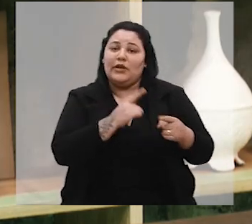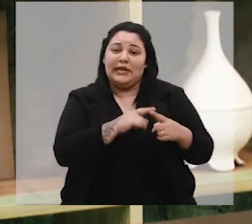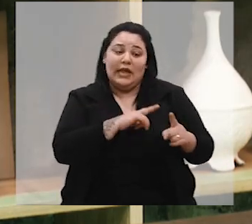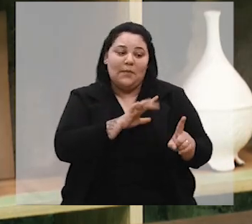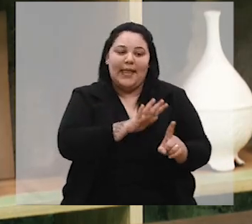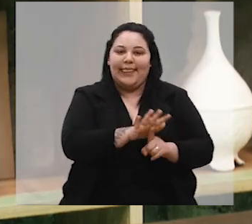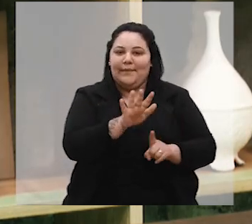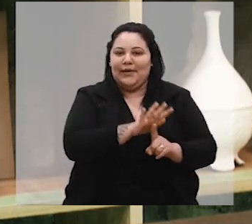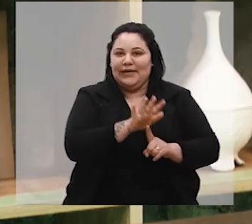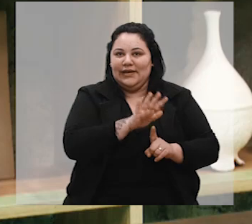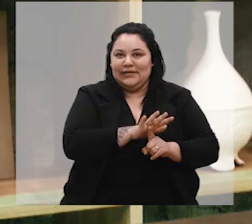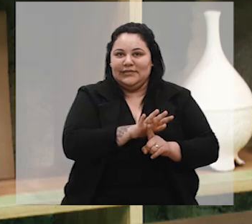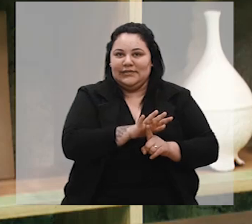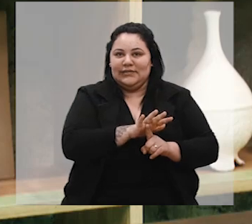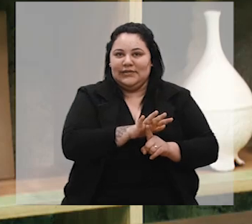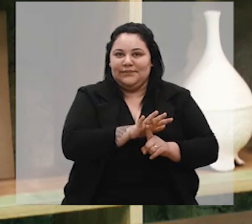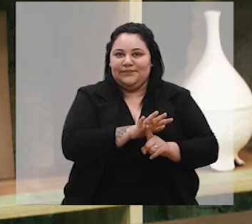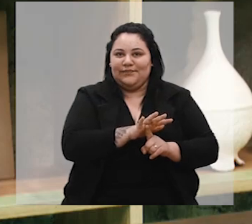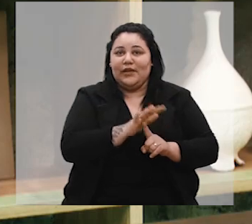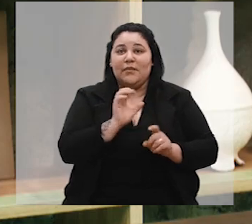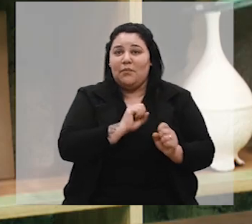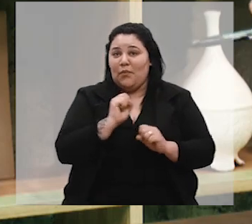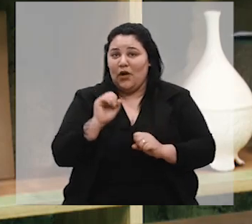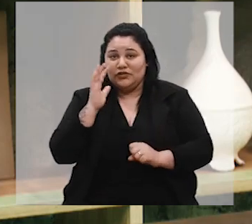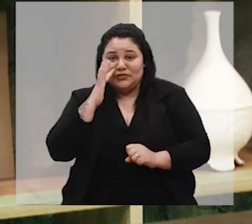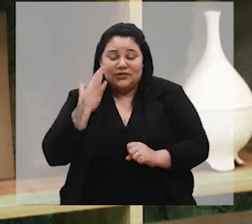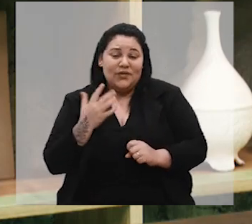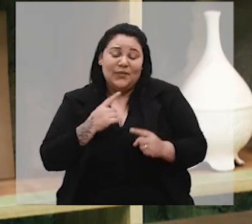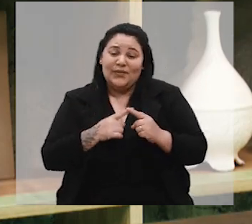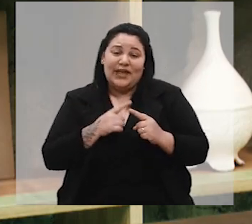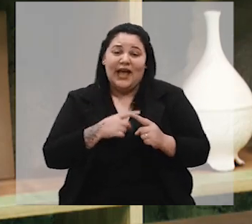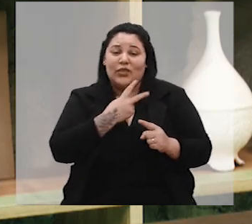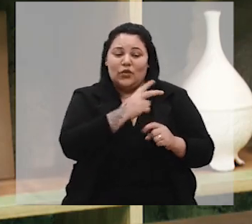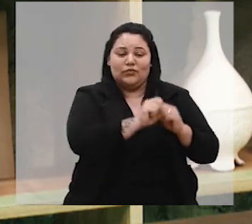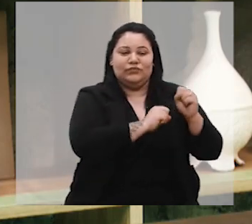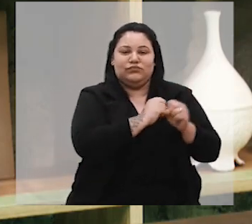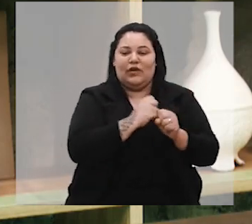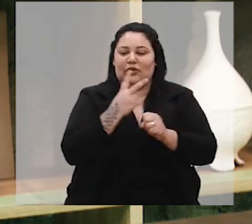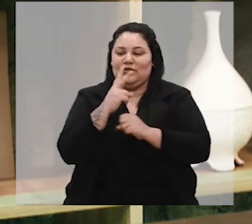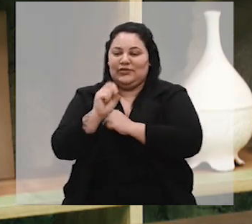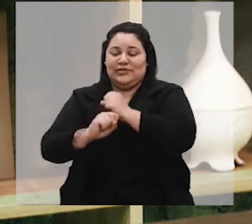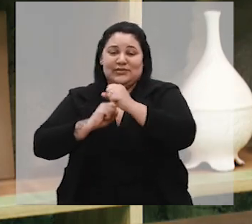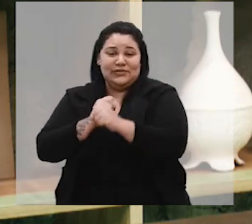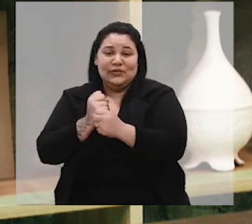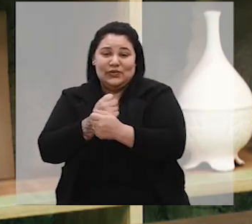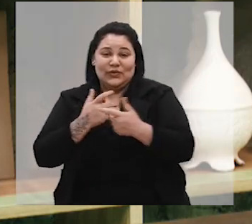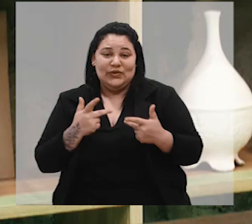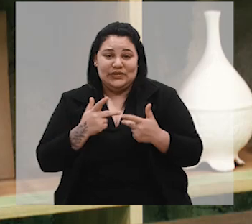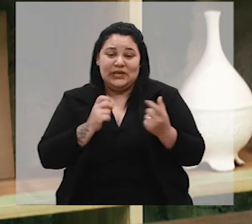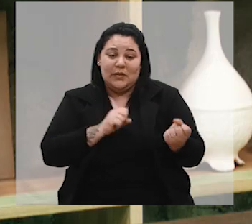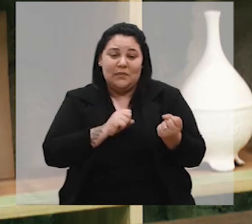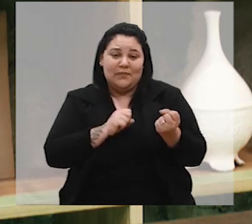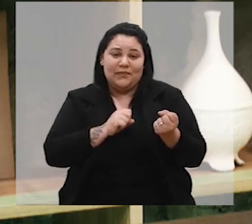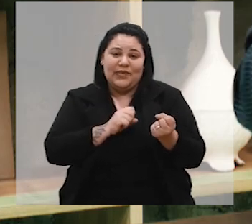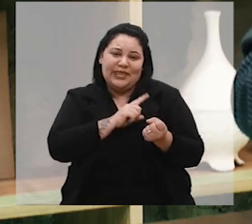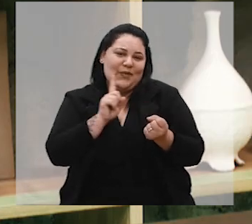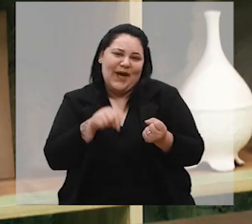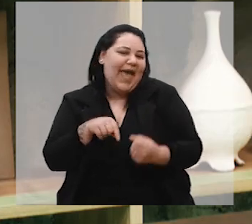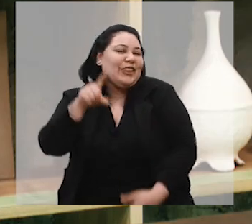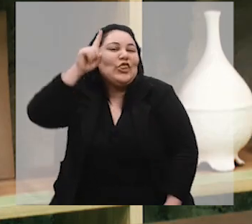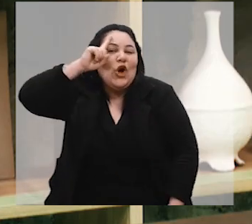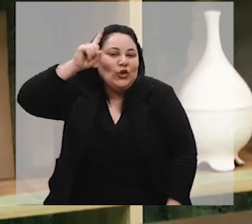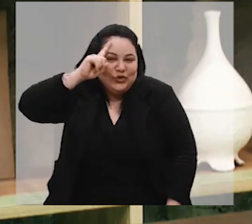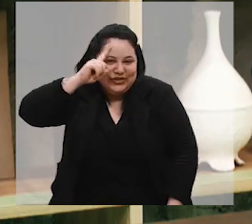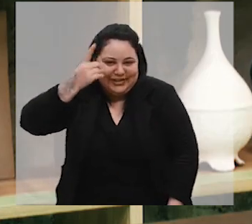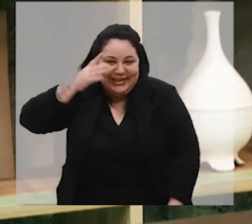projetada de ocorrências fora do normal. Porque como a gente tem eleições a cada 2 anos, são ocorrências que também fogem um pouco da rotina,